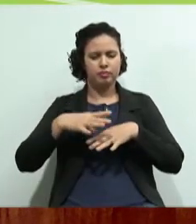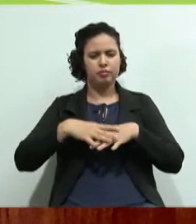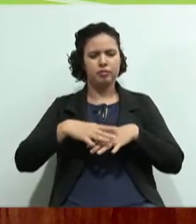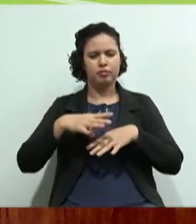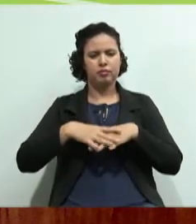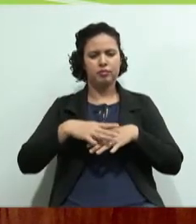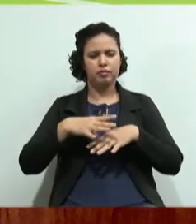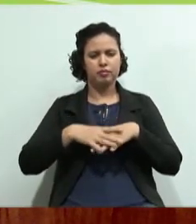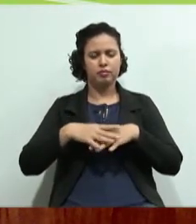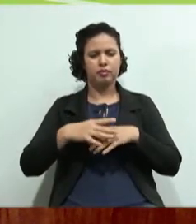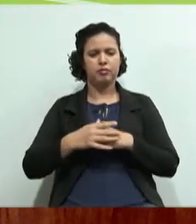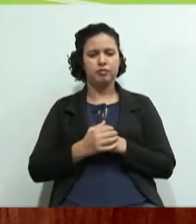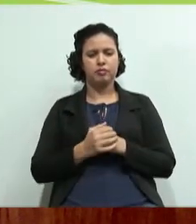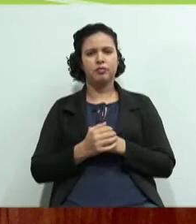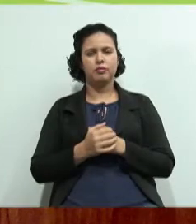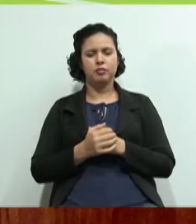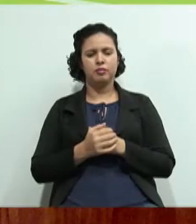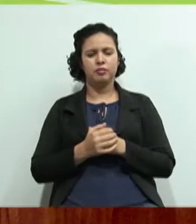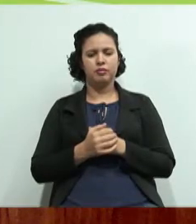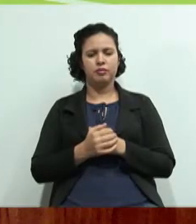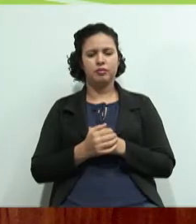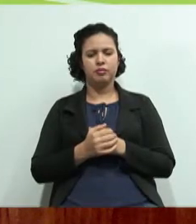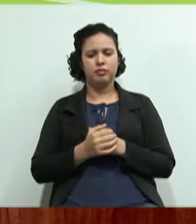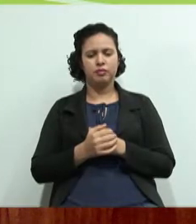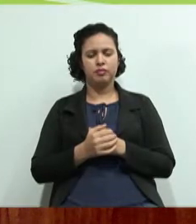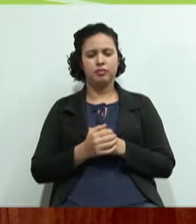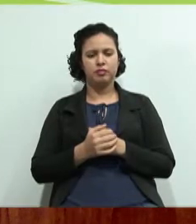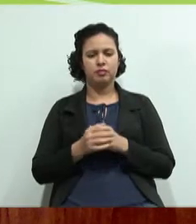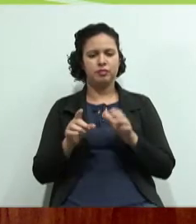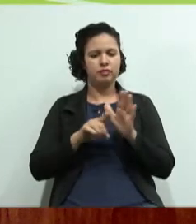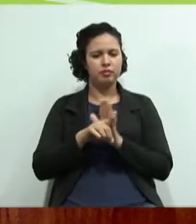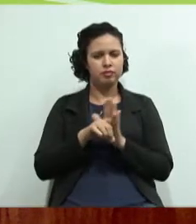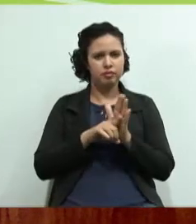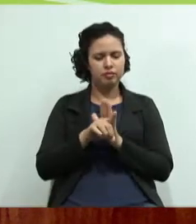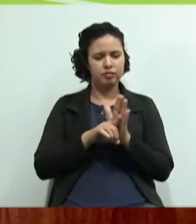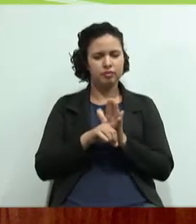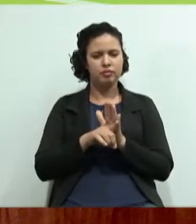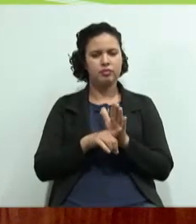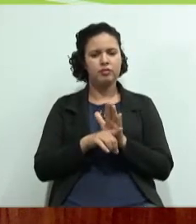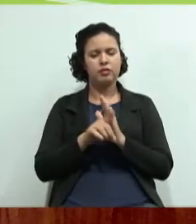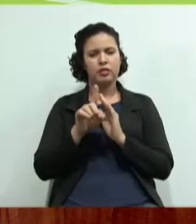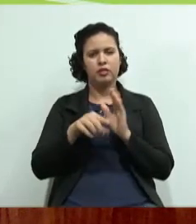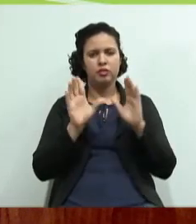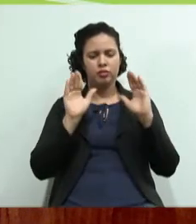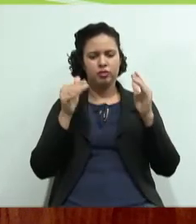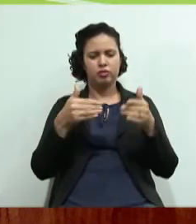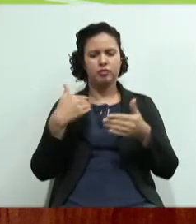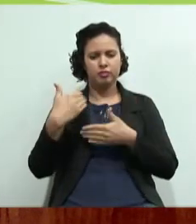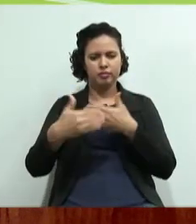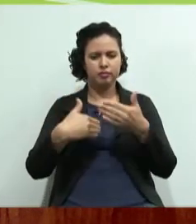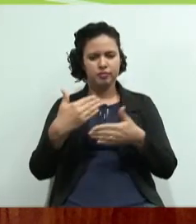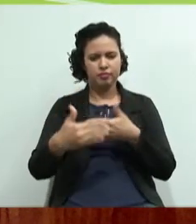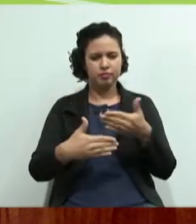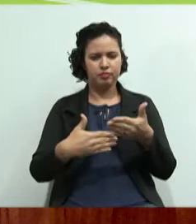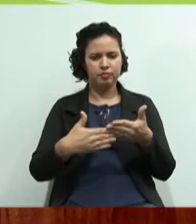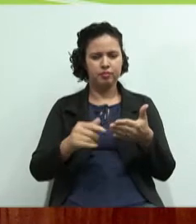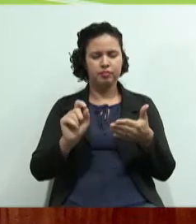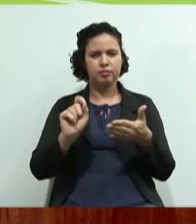matemático, desculpa a minha visão, estatísticos, com foco em desenvolver as